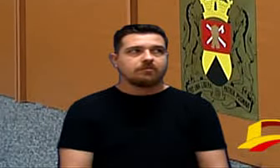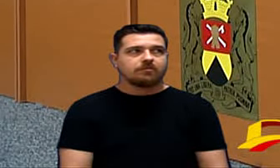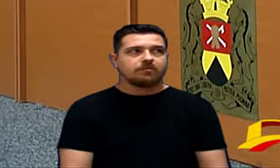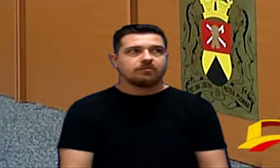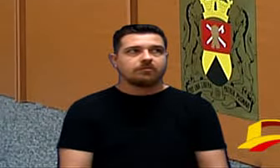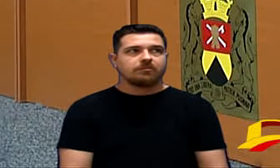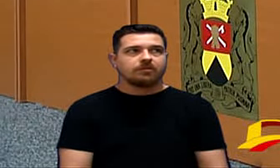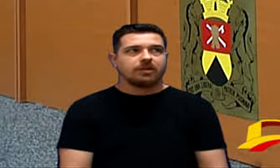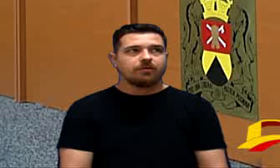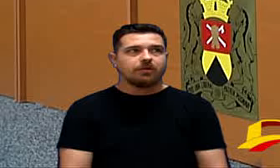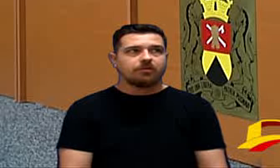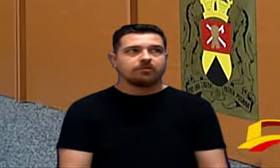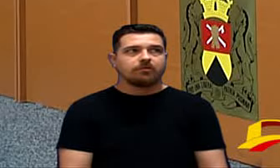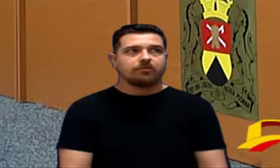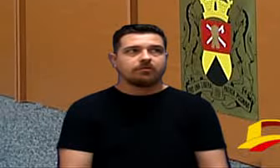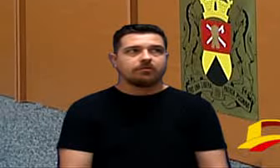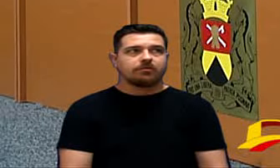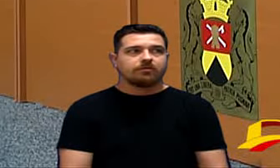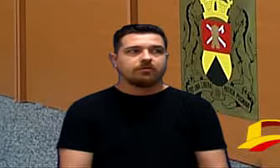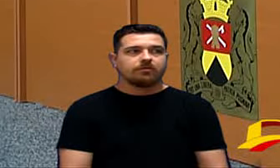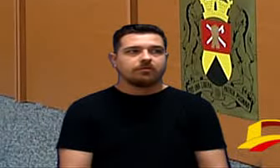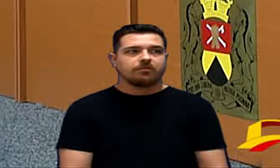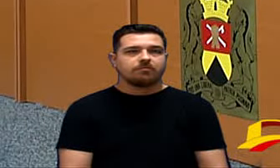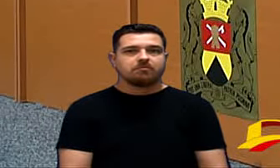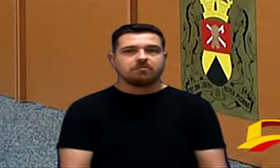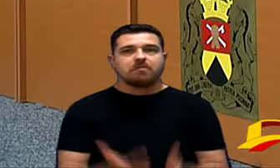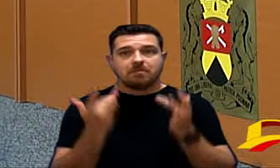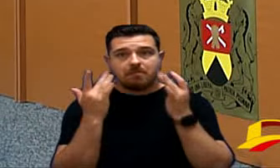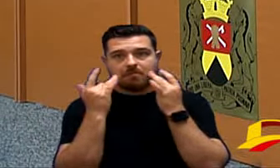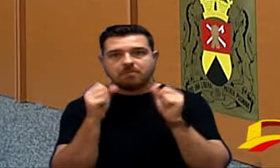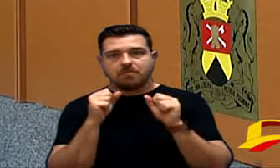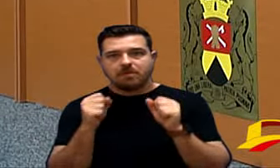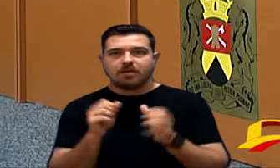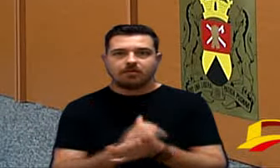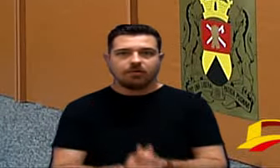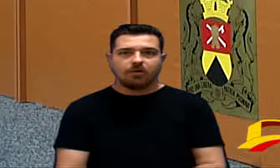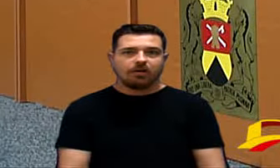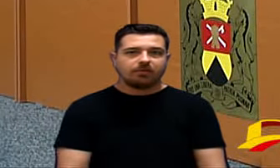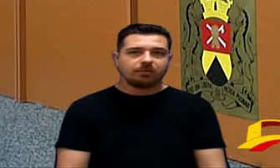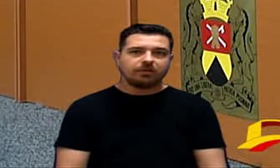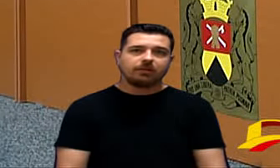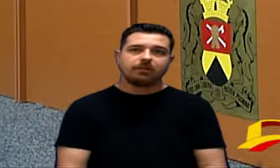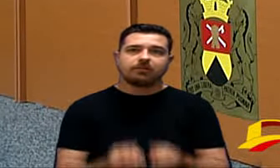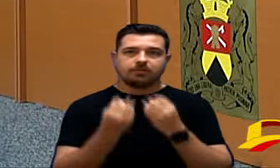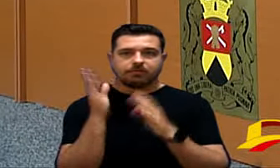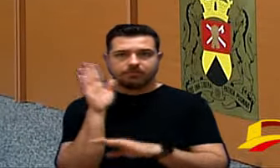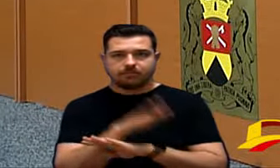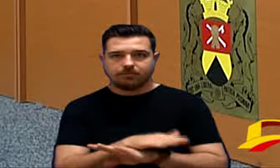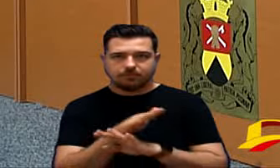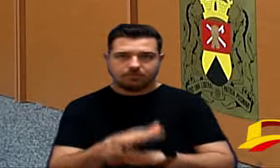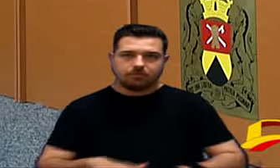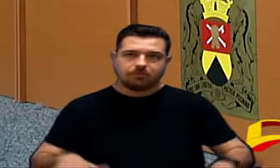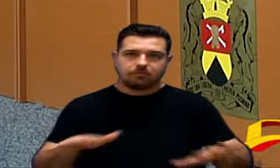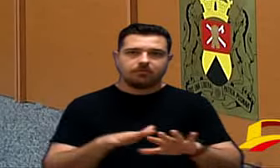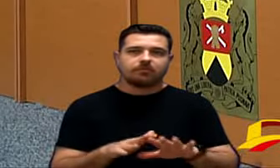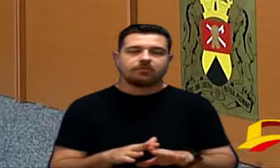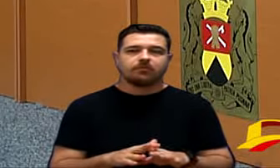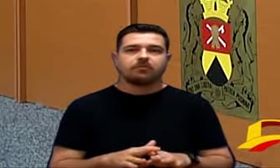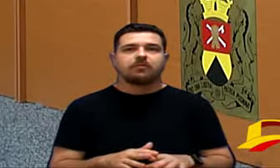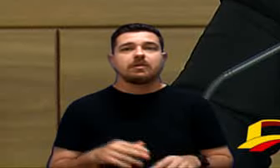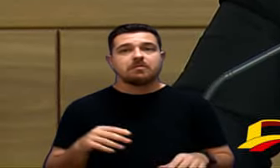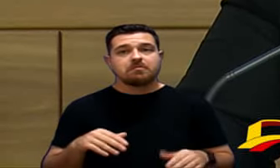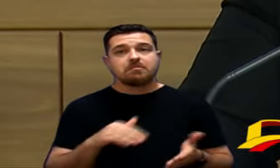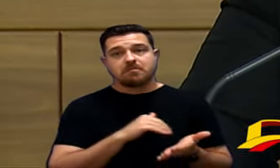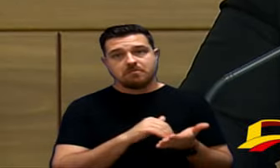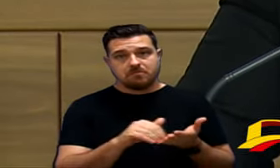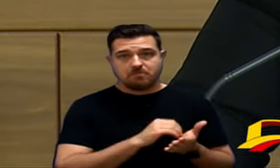pode começar sua pode começar sua apresentação secretária uma boa tarde a todos para nós a secretaria de